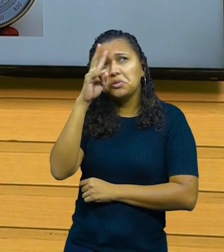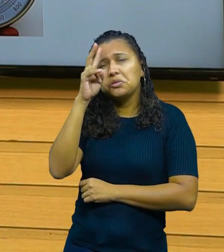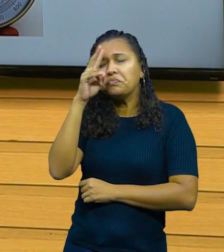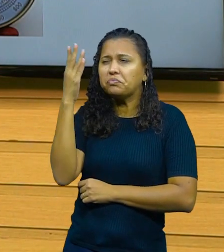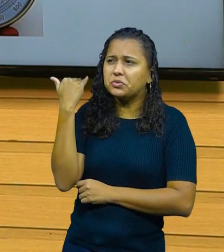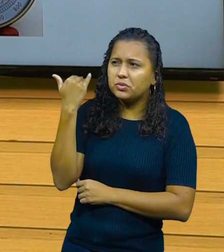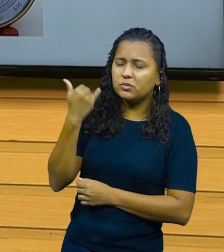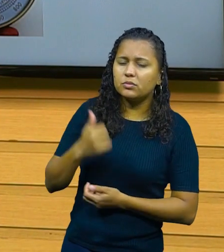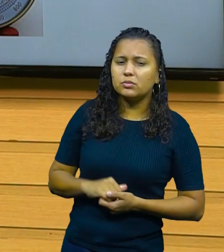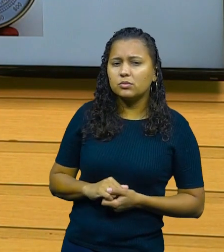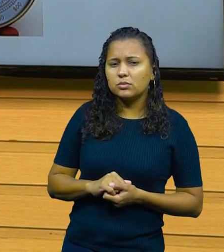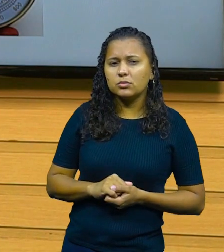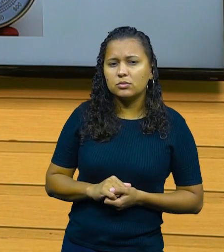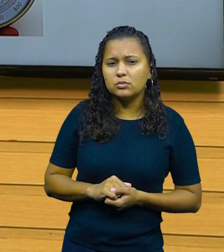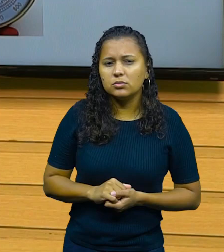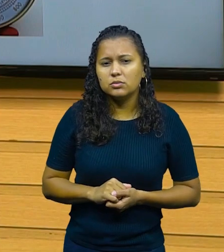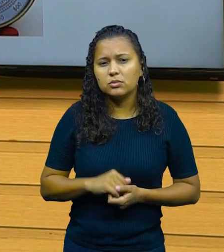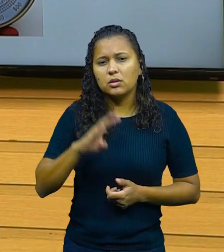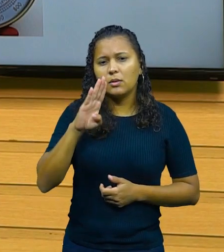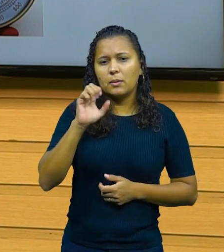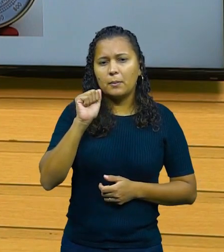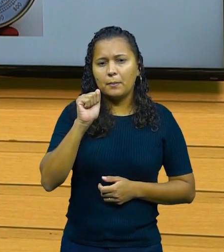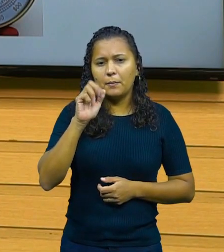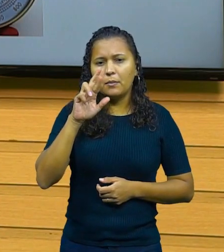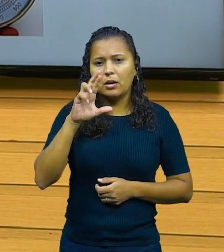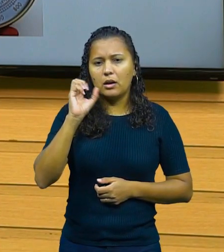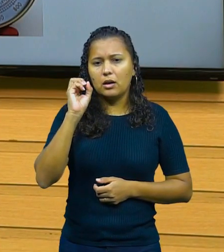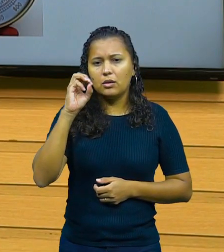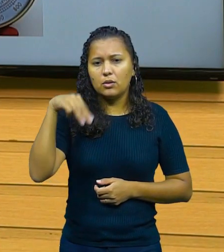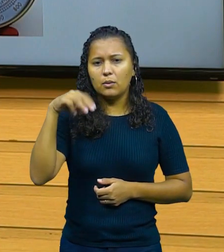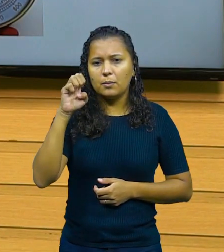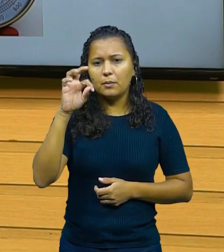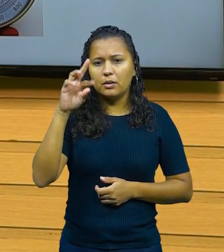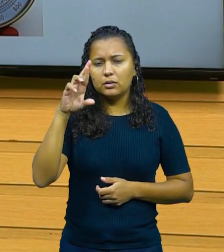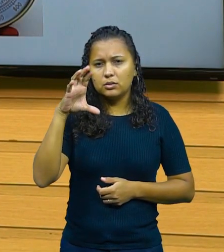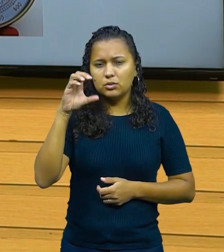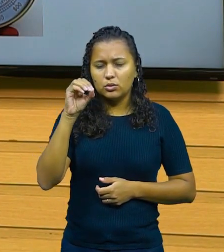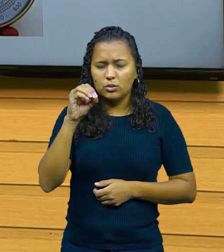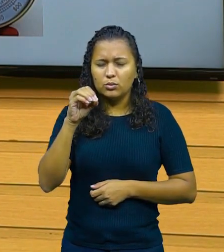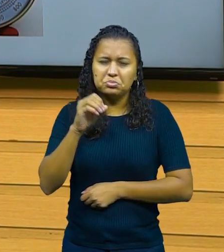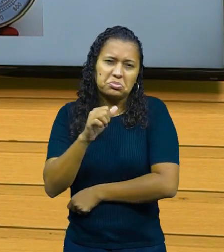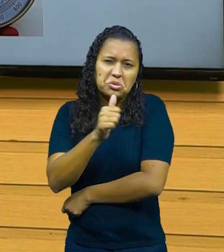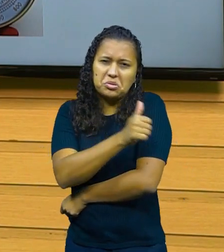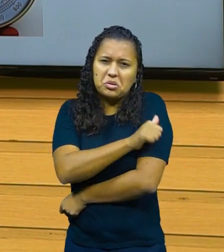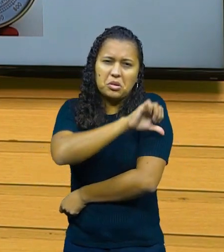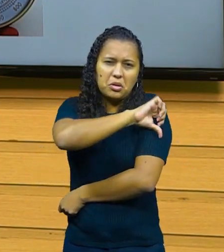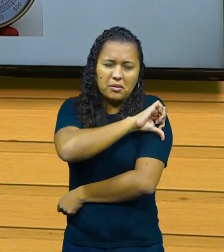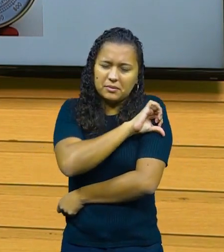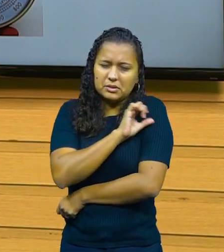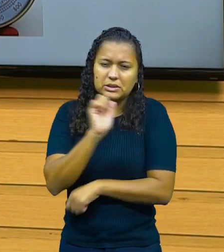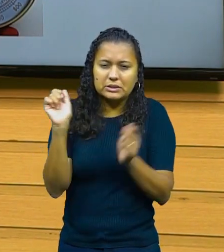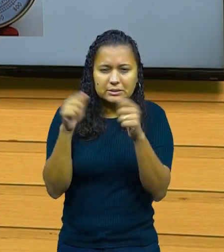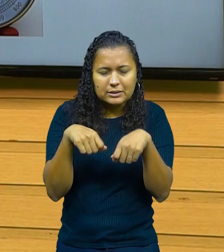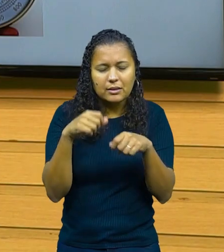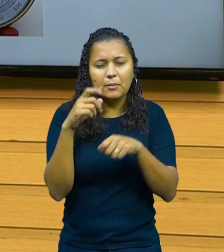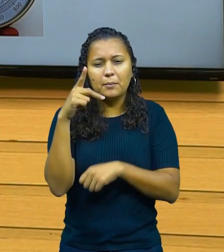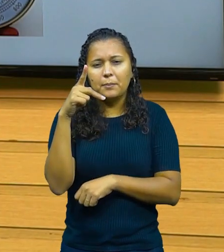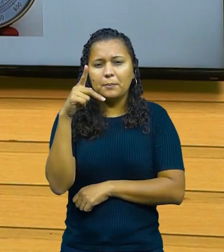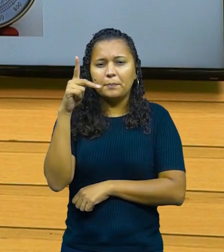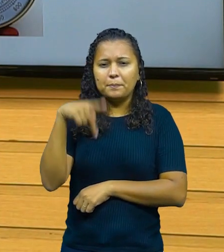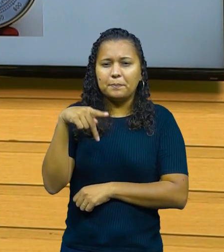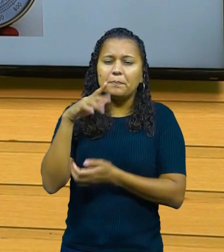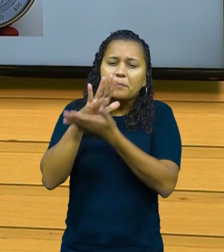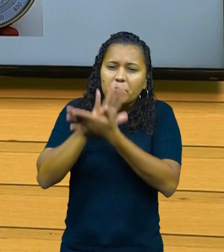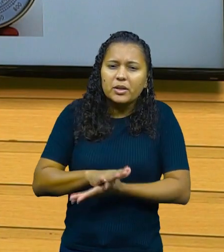eu lembro que a gente trata sobre o barômetro ali no ensino fundamental, quando a gente fala de pressão atmosférica, ali